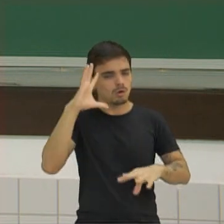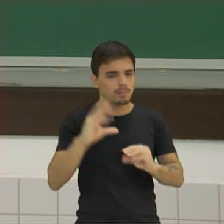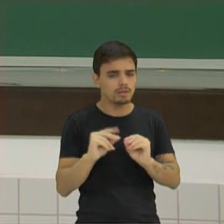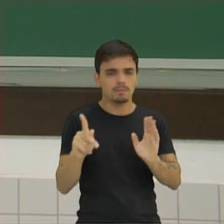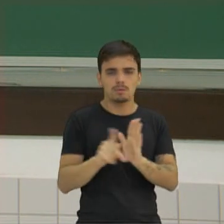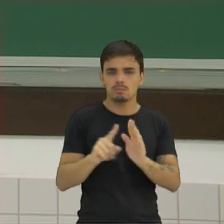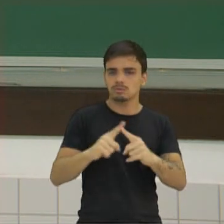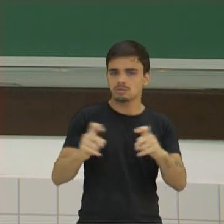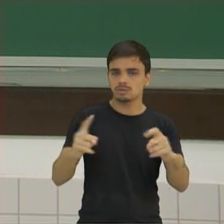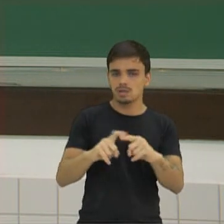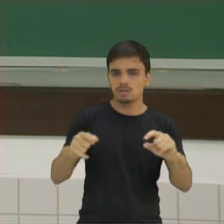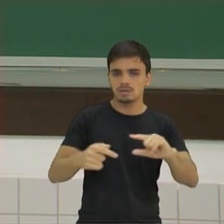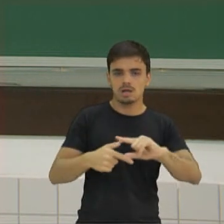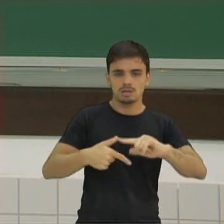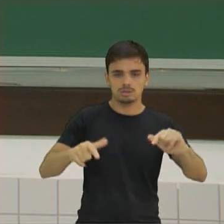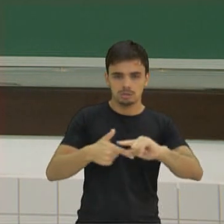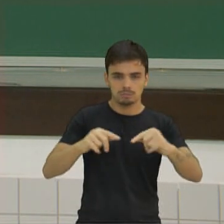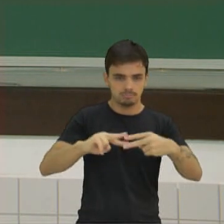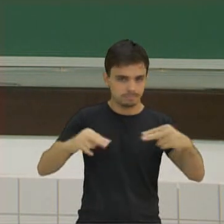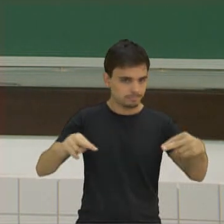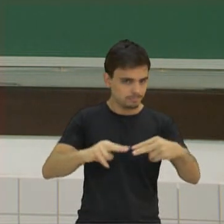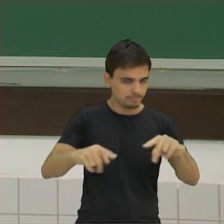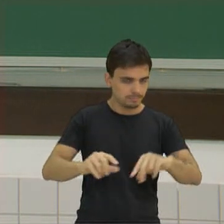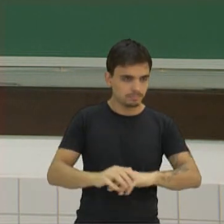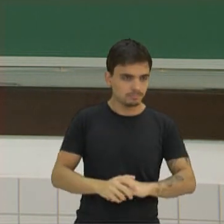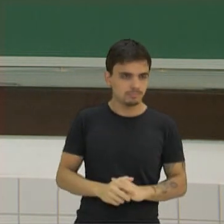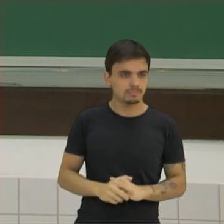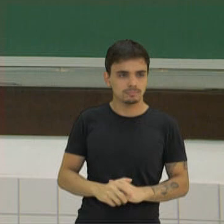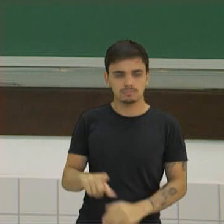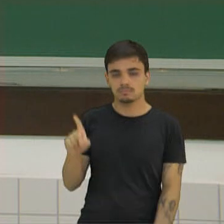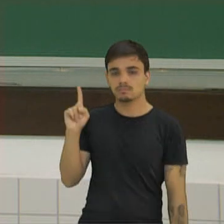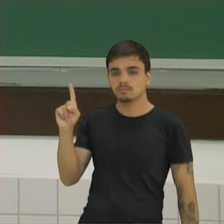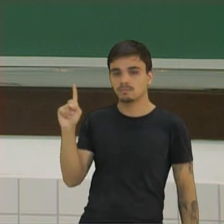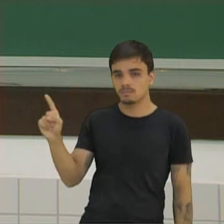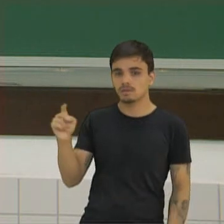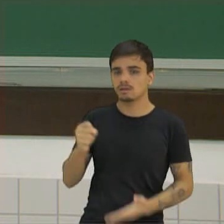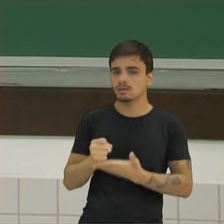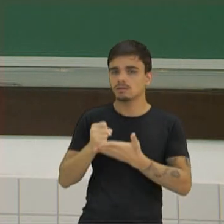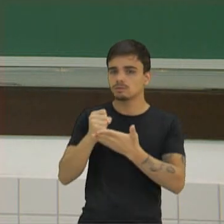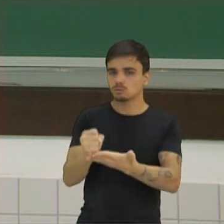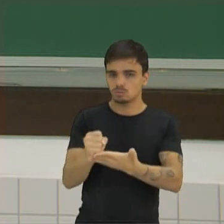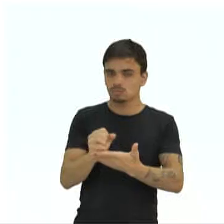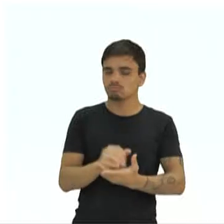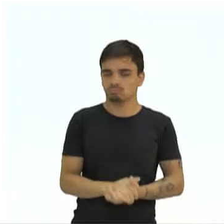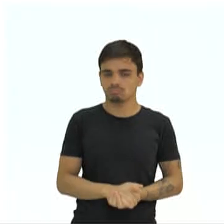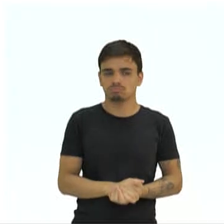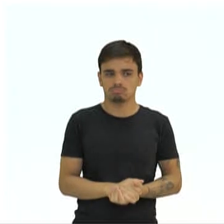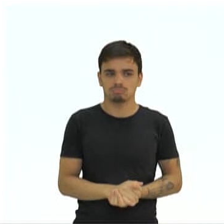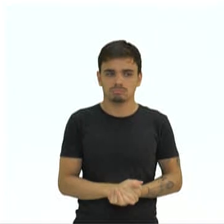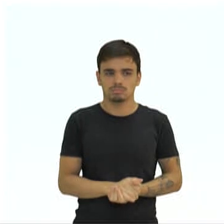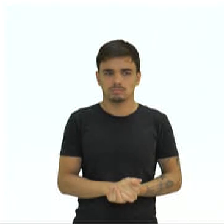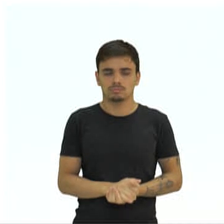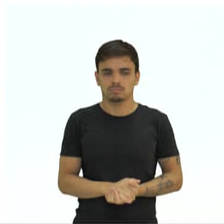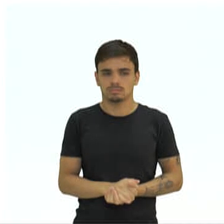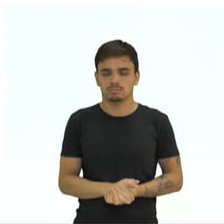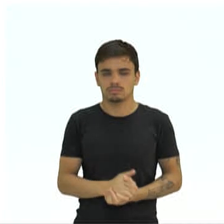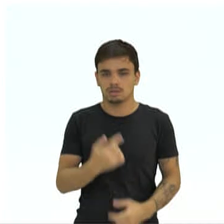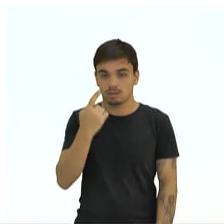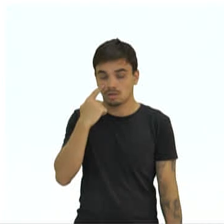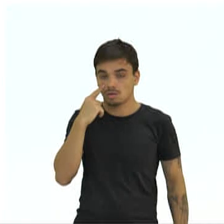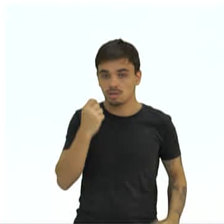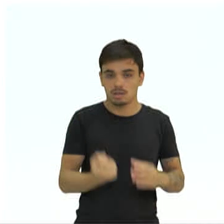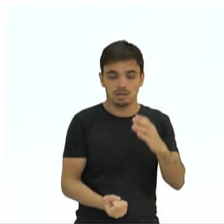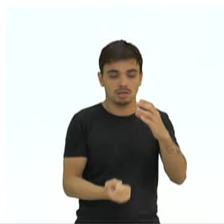grande ciência A genética moderna o purê ajudou ele criou o que me fez ó ó Ele criou uma das maneiras mais